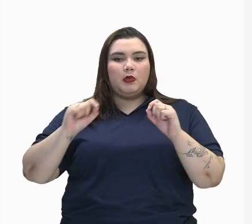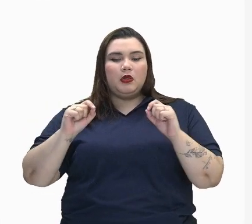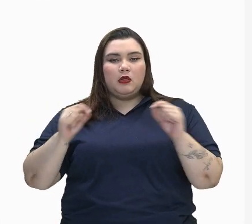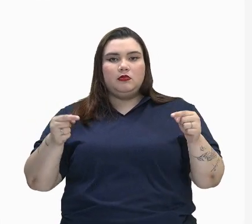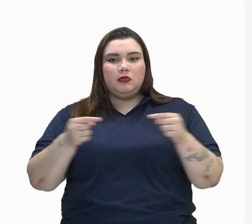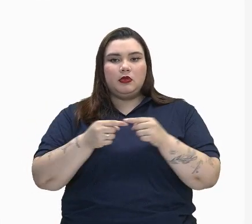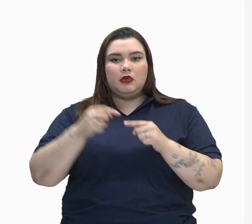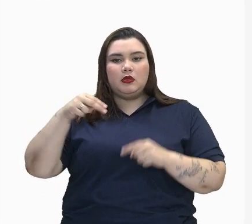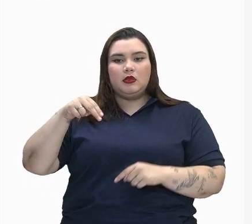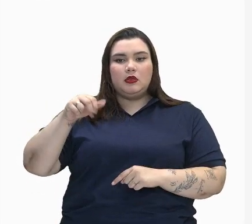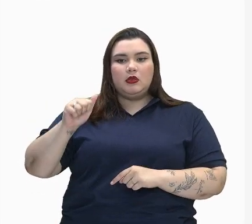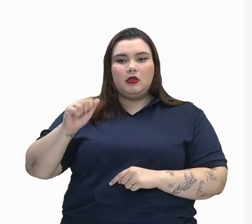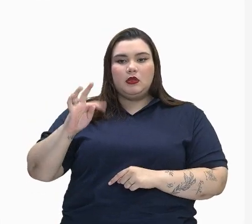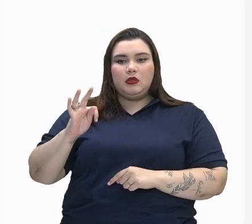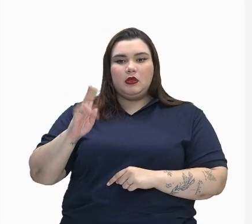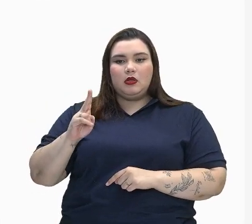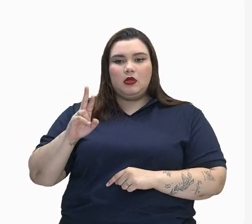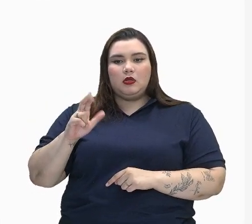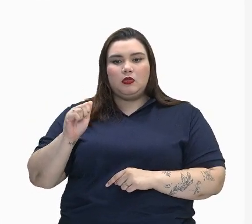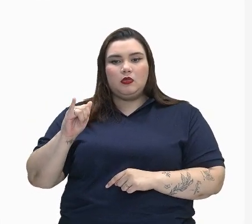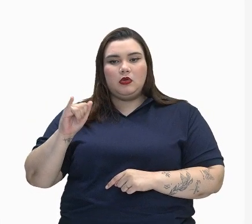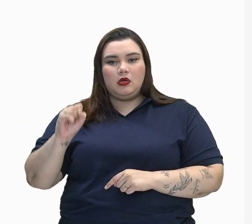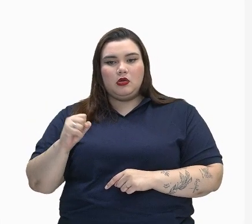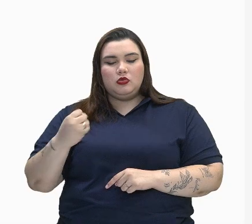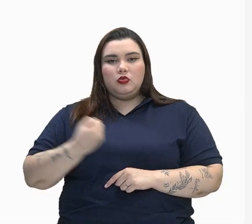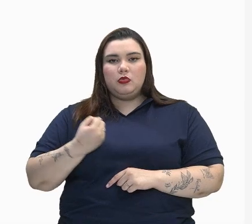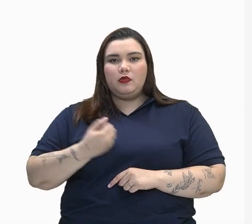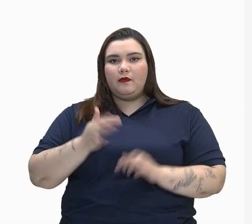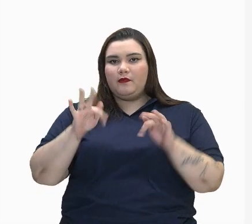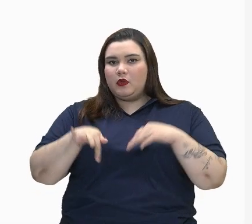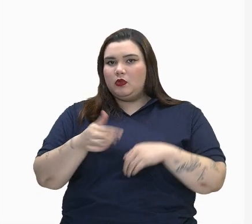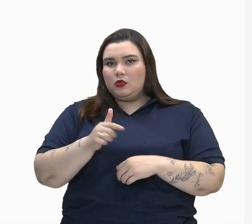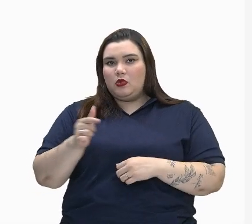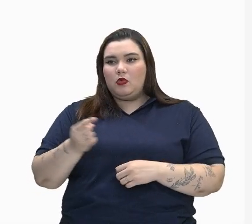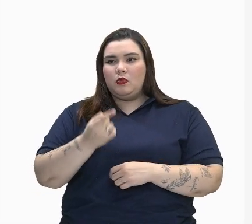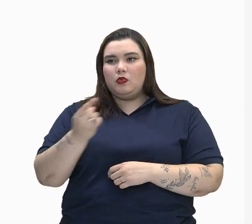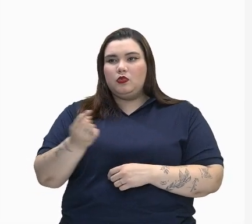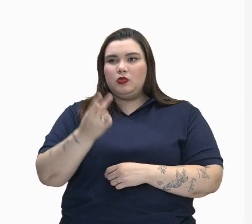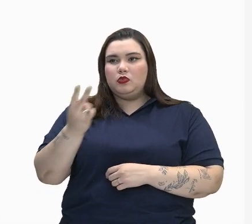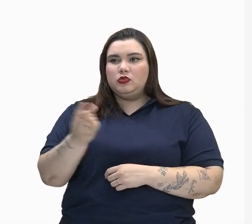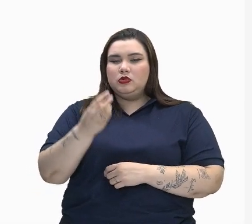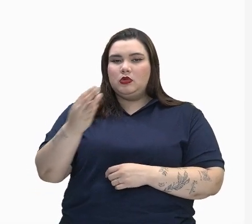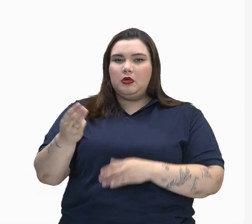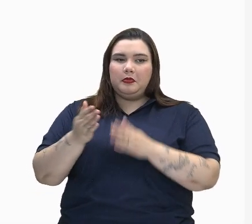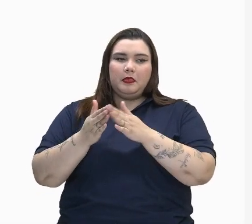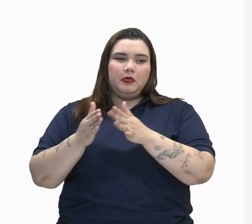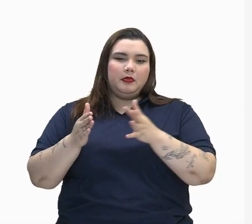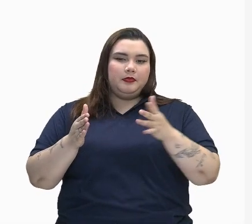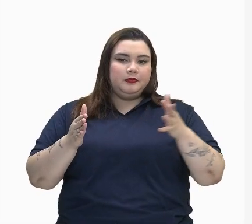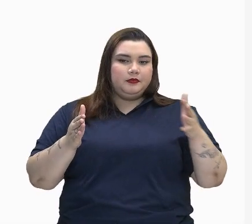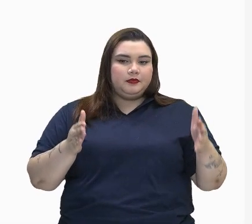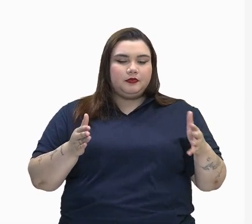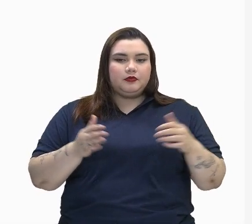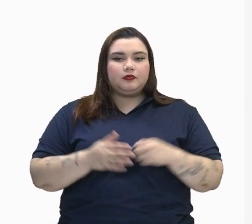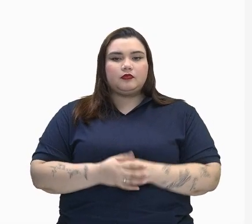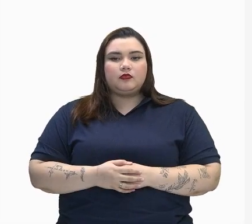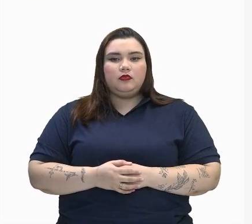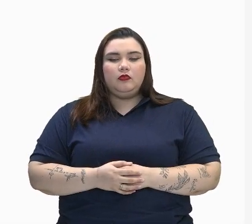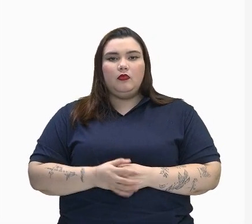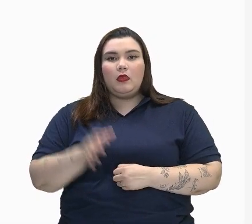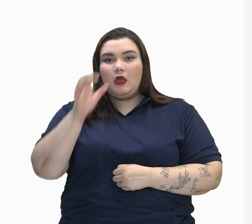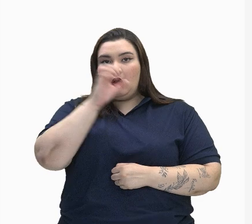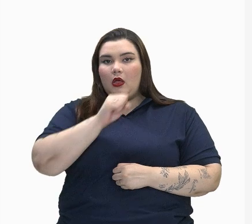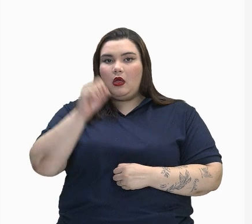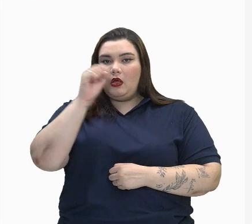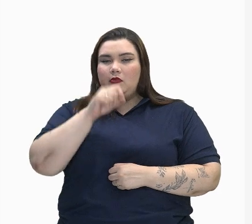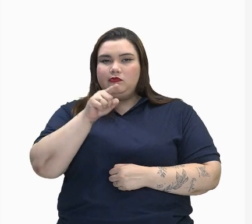3, e ele é infinito, certo? É o conjunto dos números naturais. Você também aprendeu, quando você estava